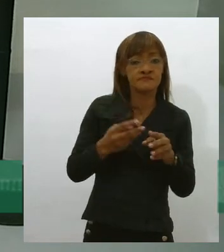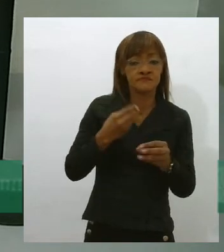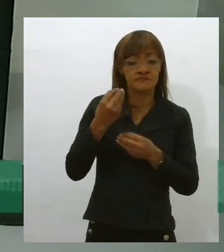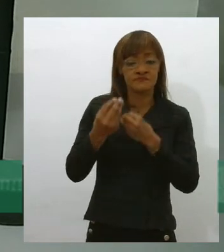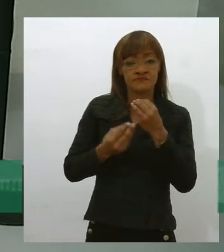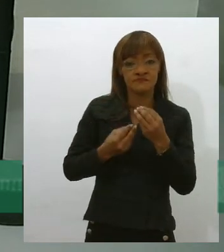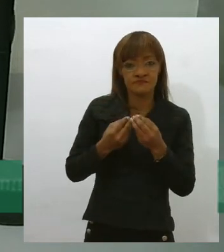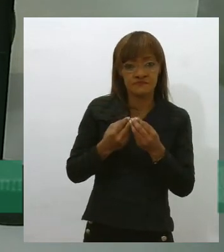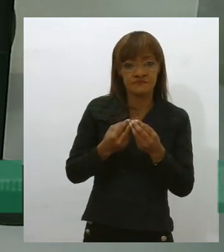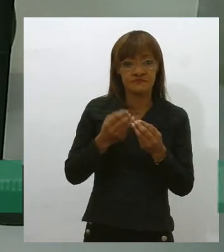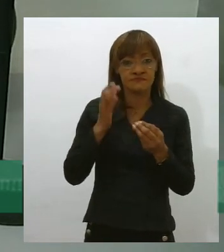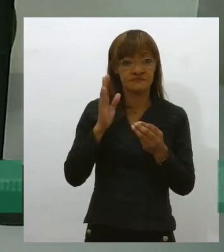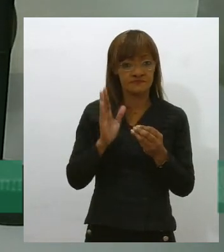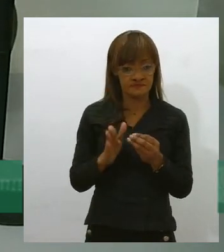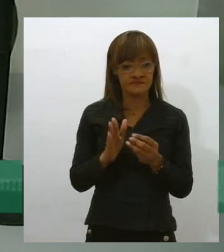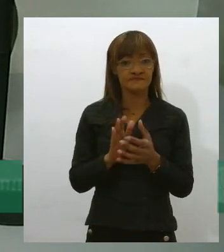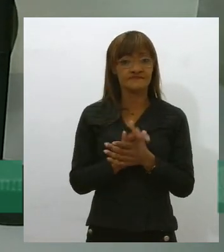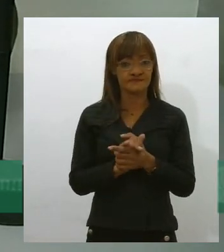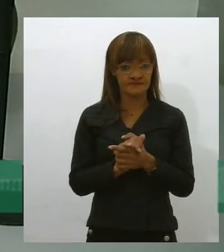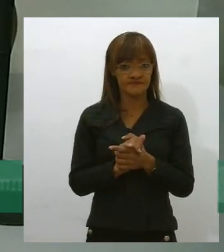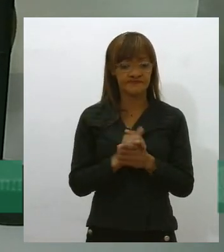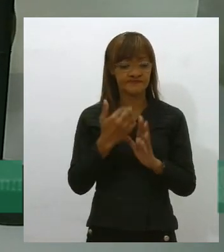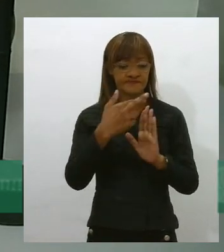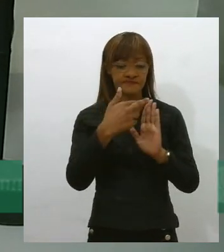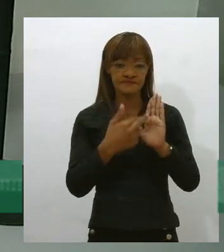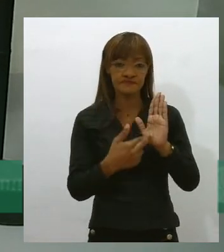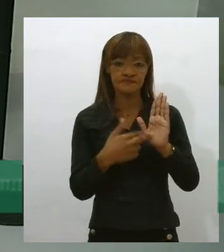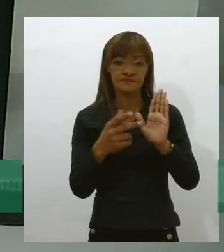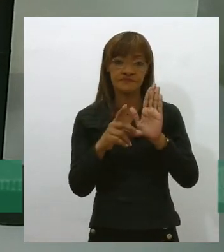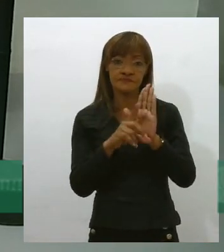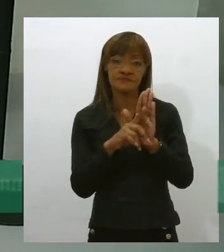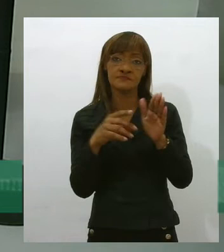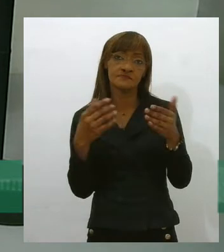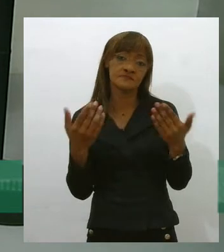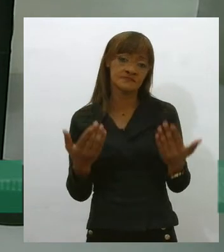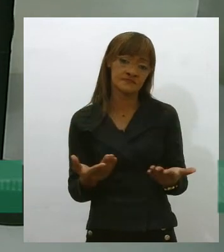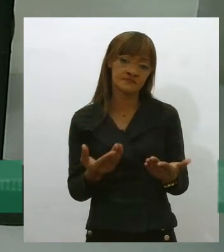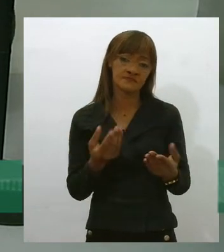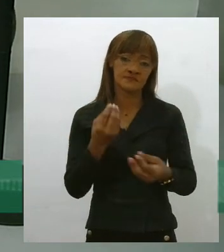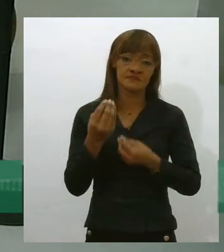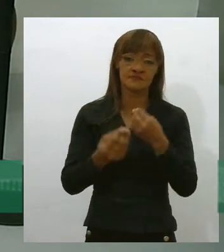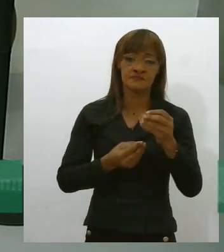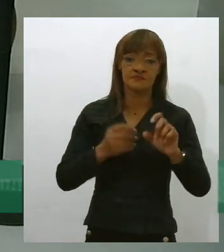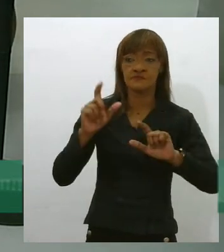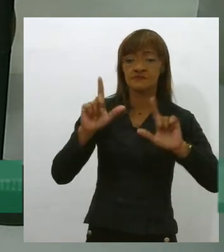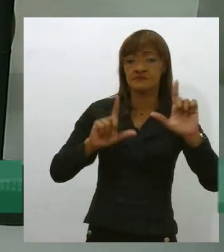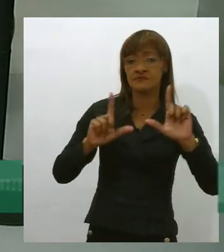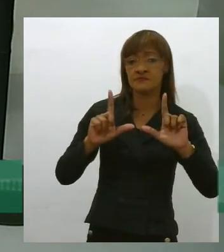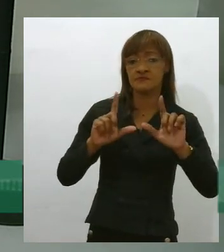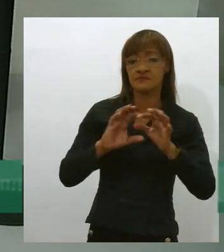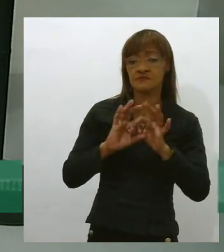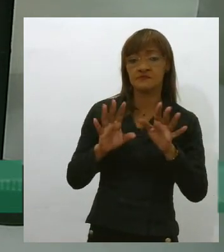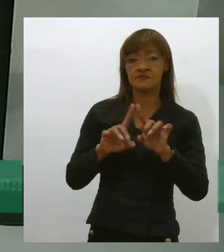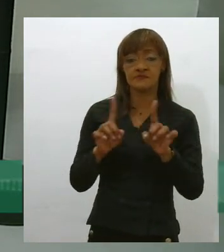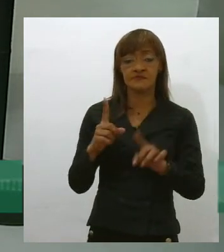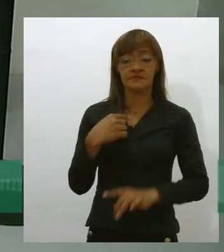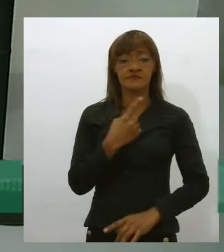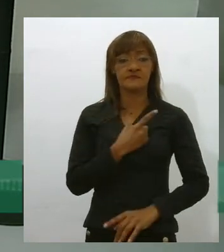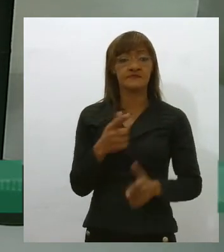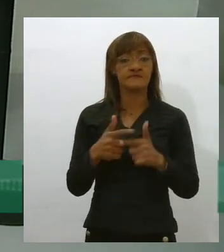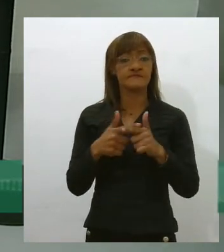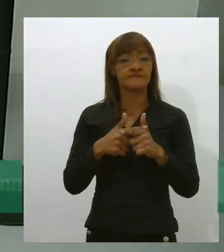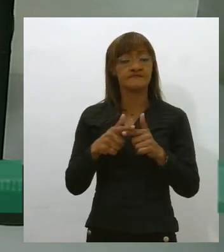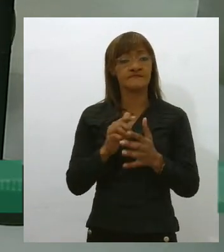parte da condição que rege a lógica e funcionamento desses serviços nossos problemas é que nossa legislação